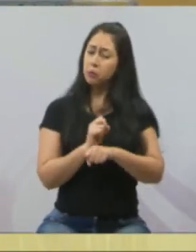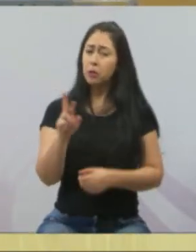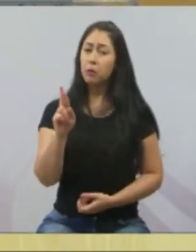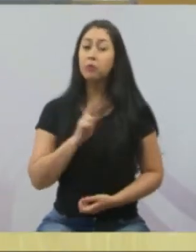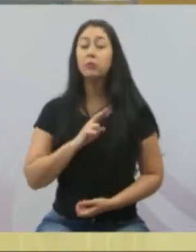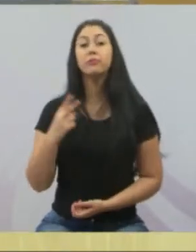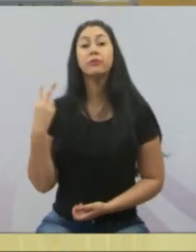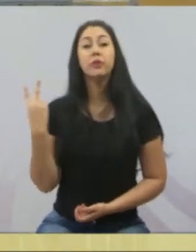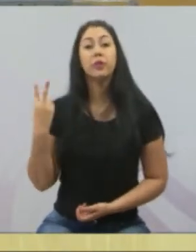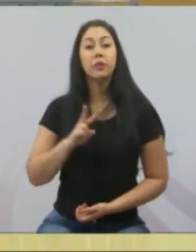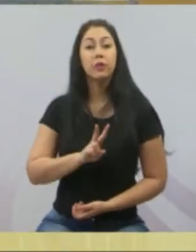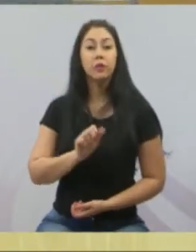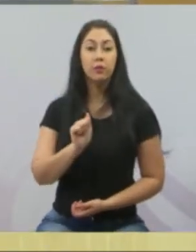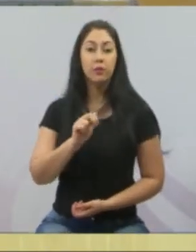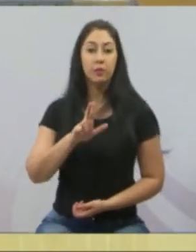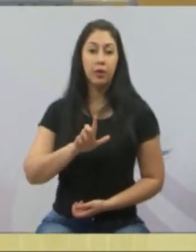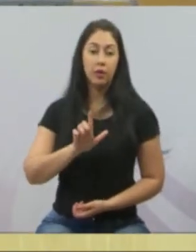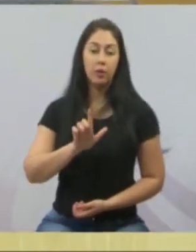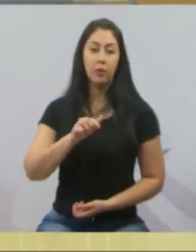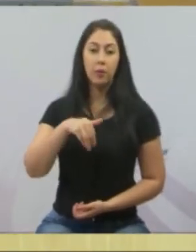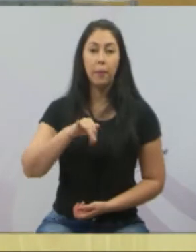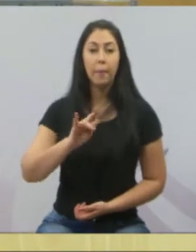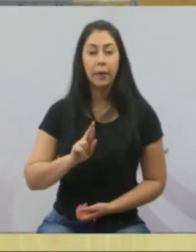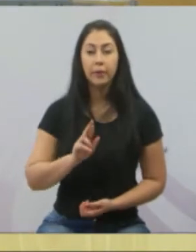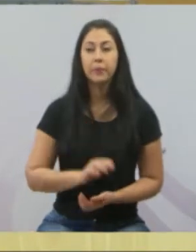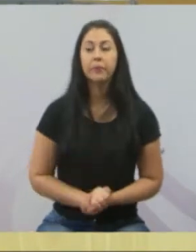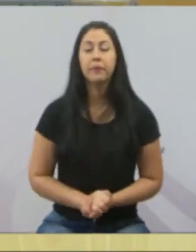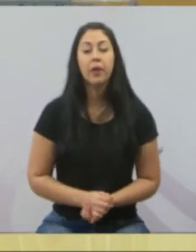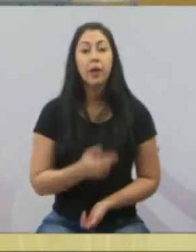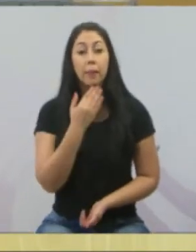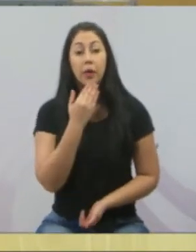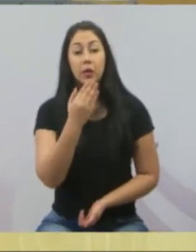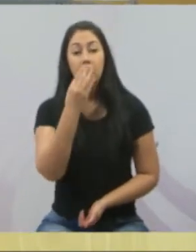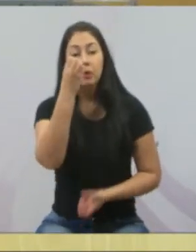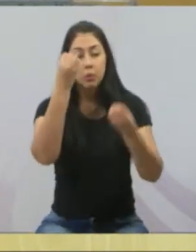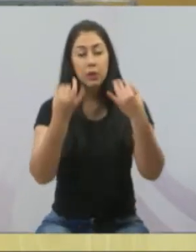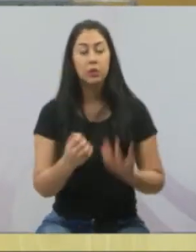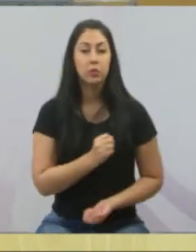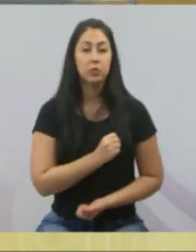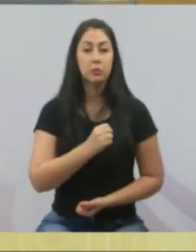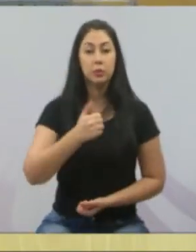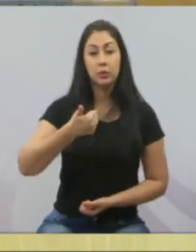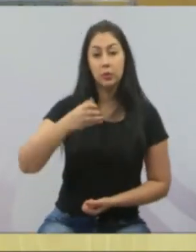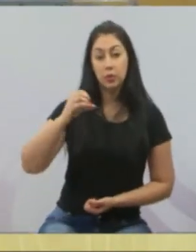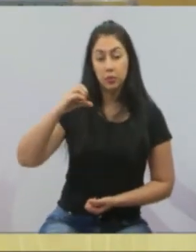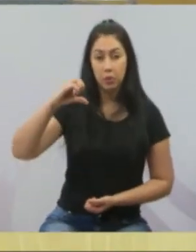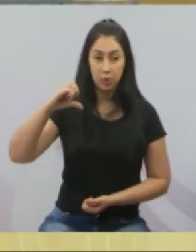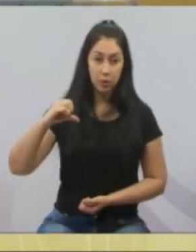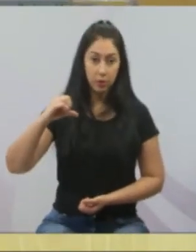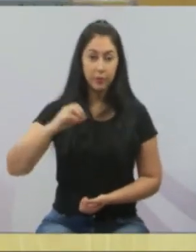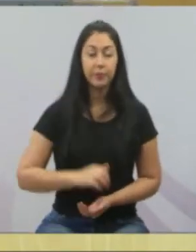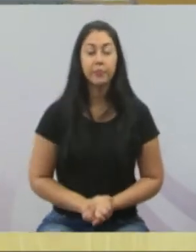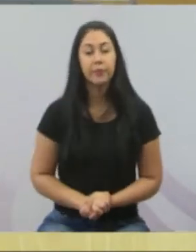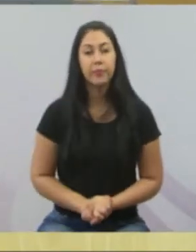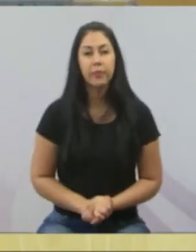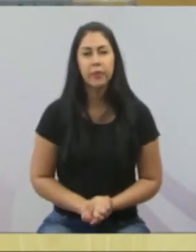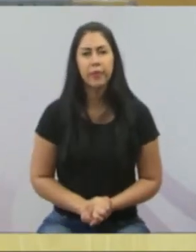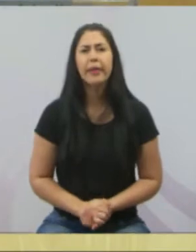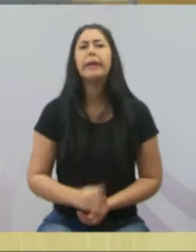vereadores, somos os interlocutores dessa bandeira, somos representantes do cidadão, devemos sim cobrar dos